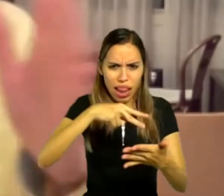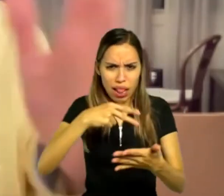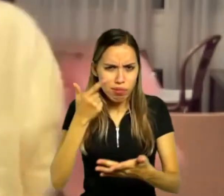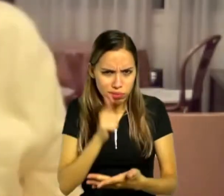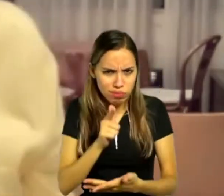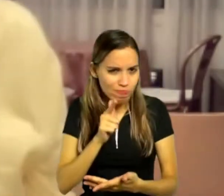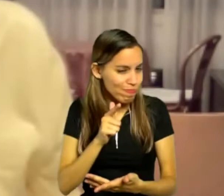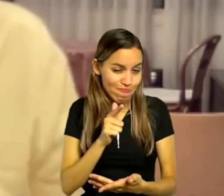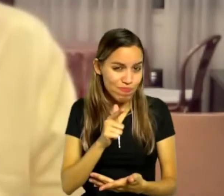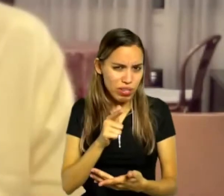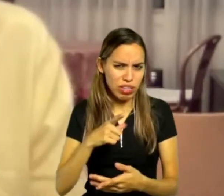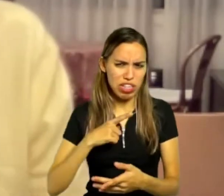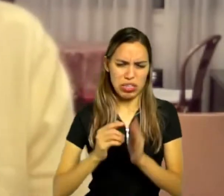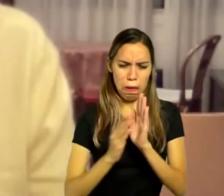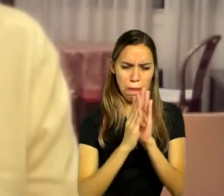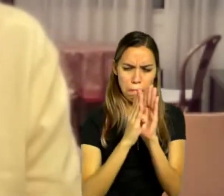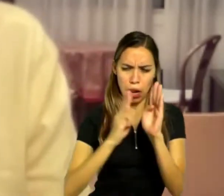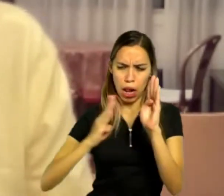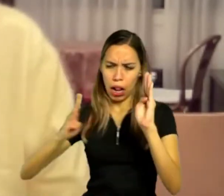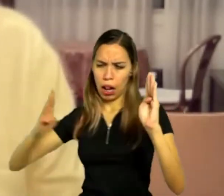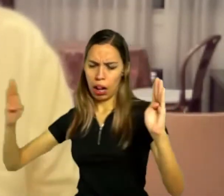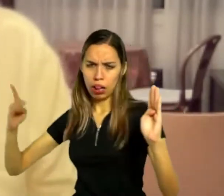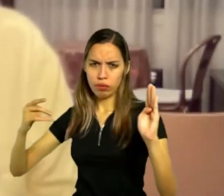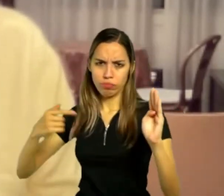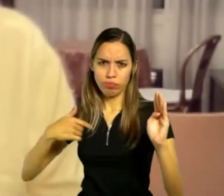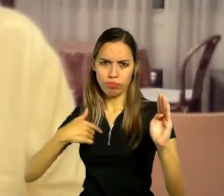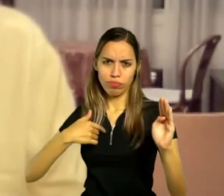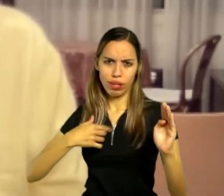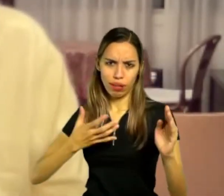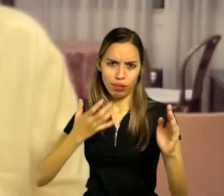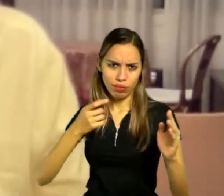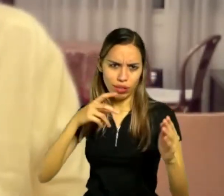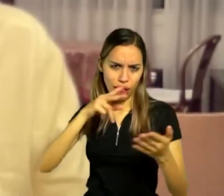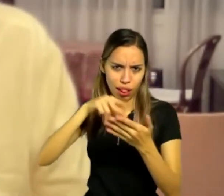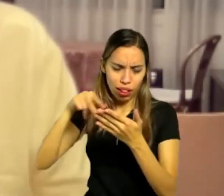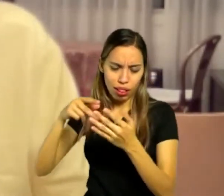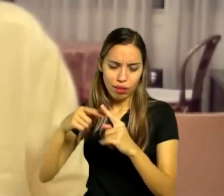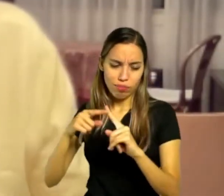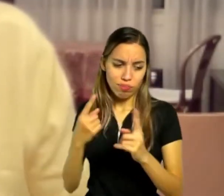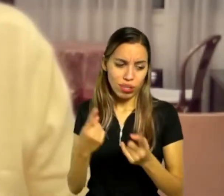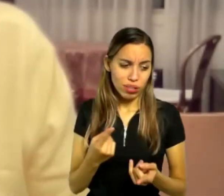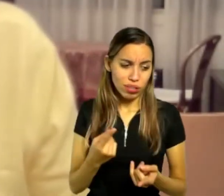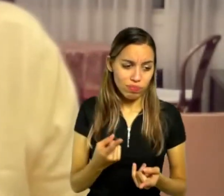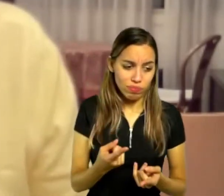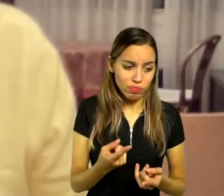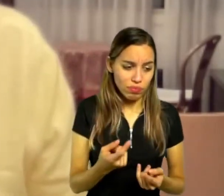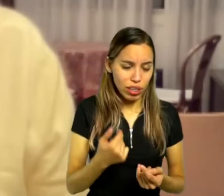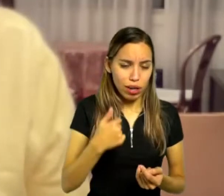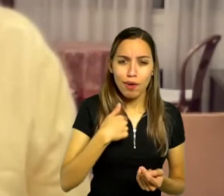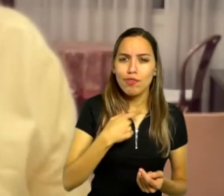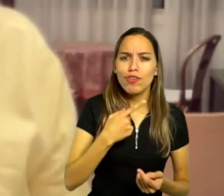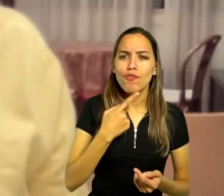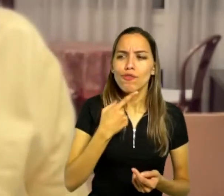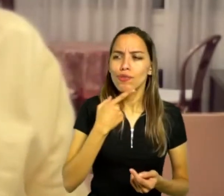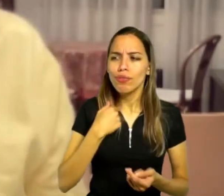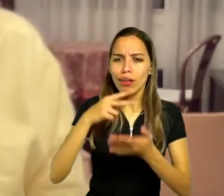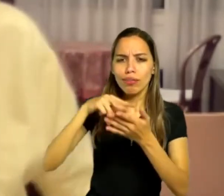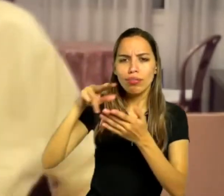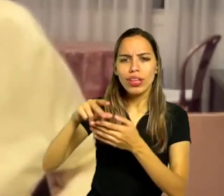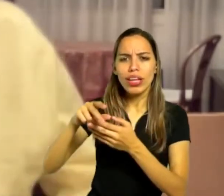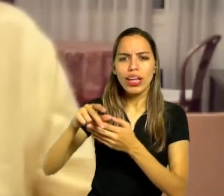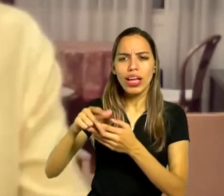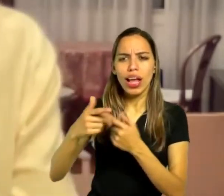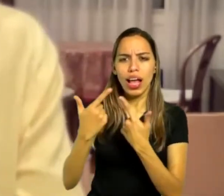consegui, por exemplo, me interessar por literatura russa e ler, não, li muitos contos, li